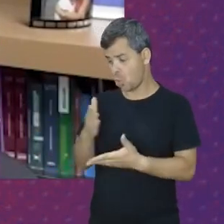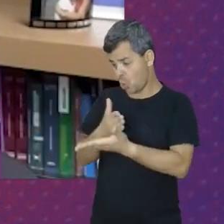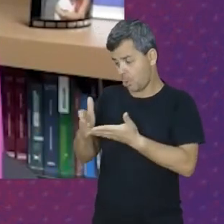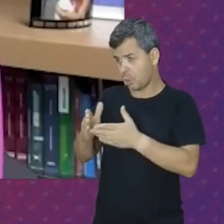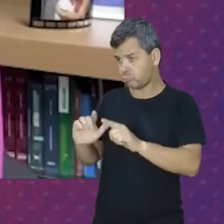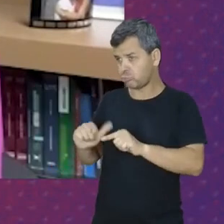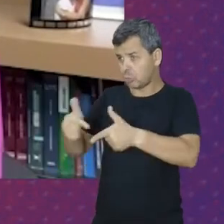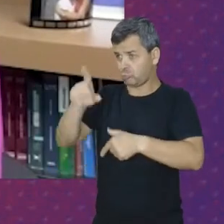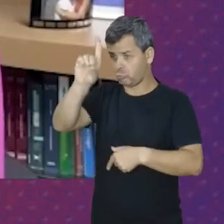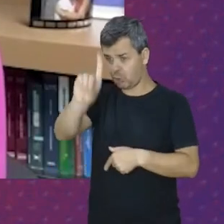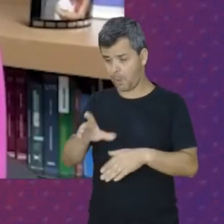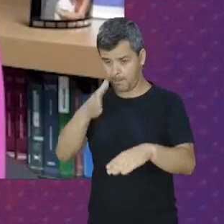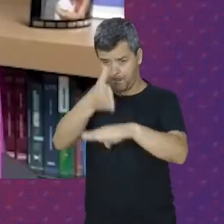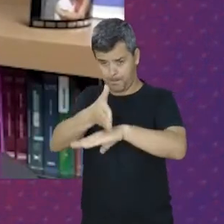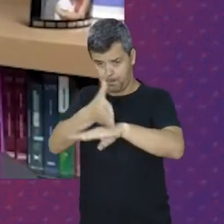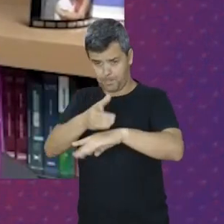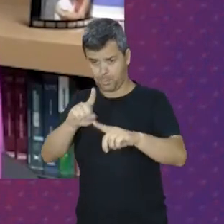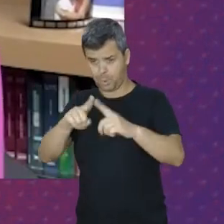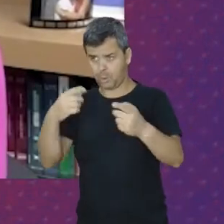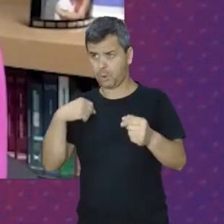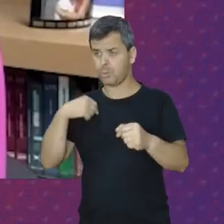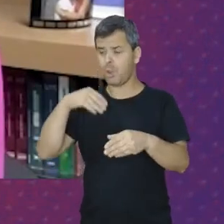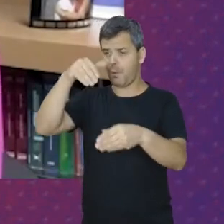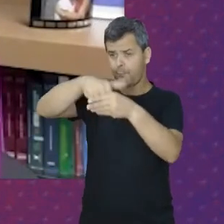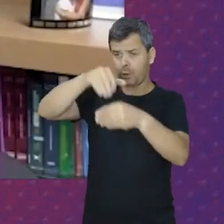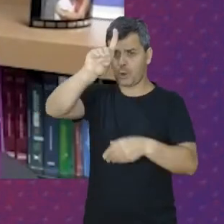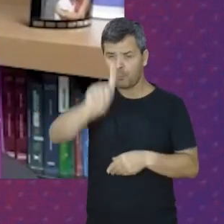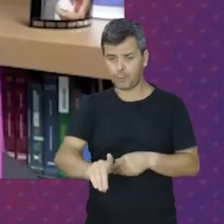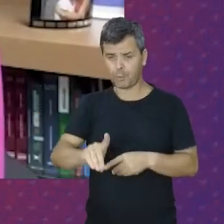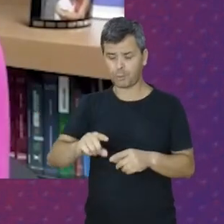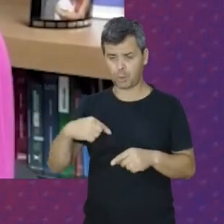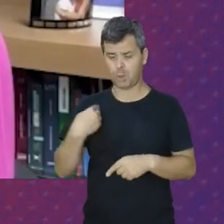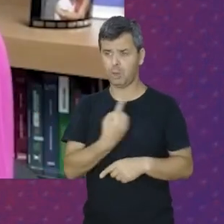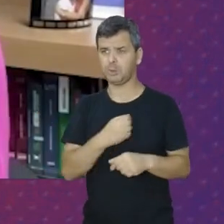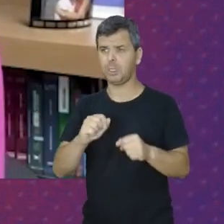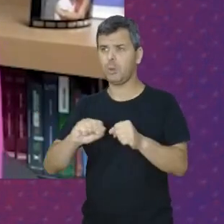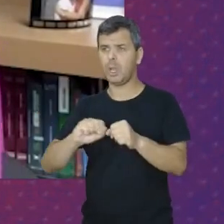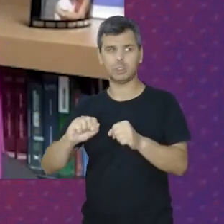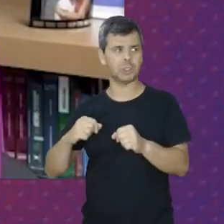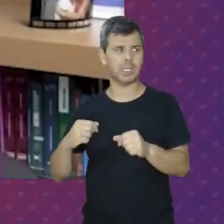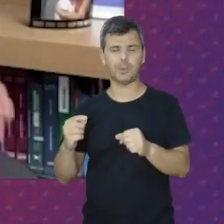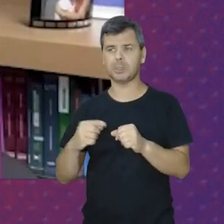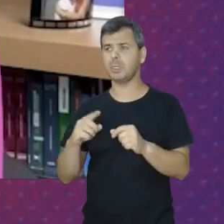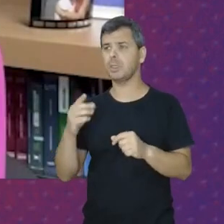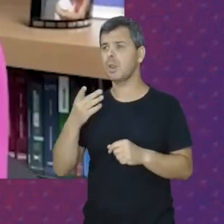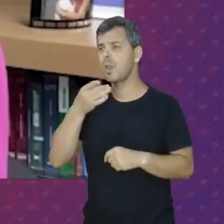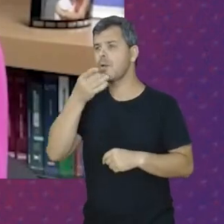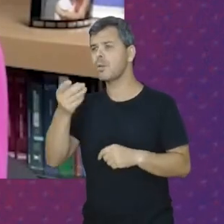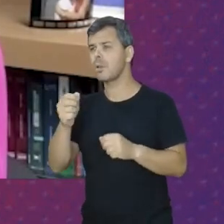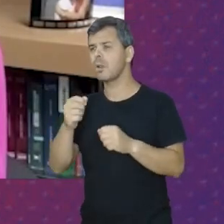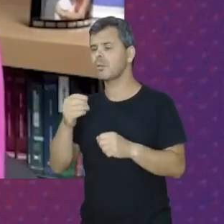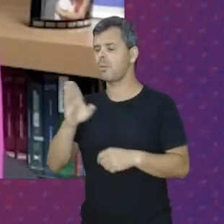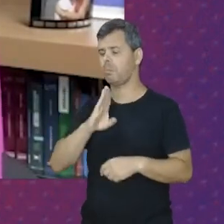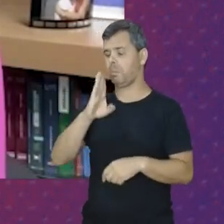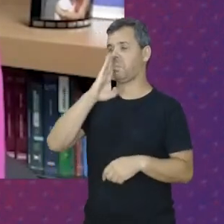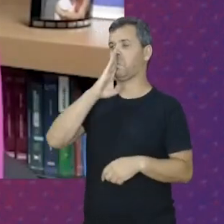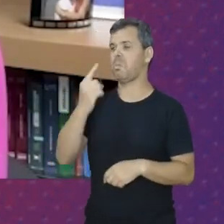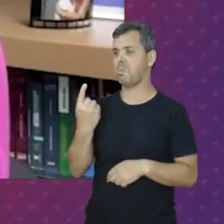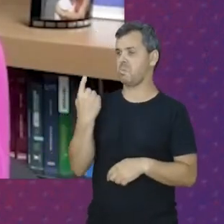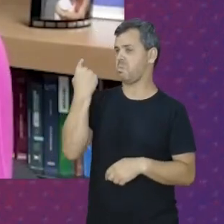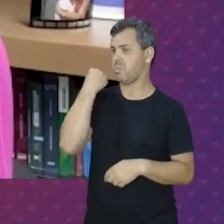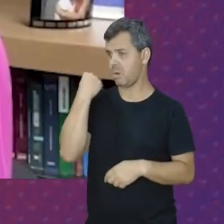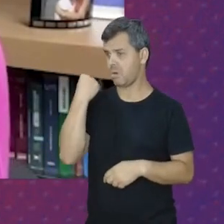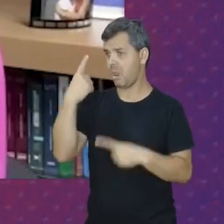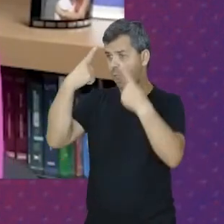pelo direito à participação, pelo direito ao voto, nós estávamos falando de algo que era silenciado, que era